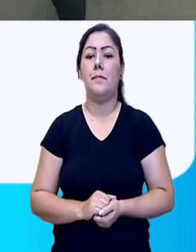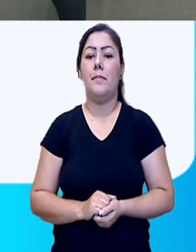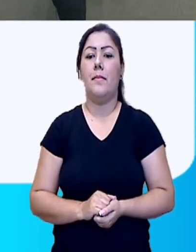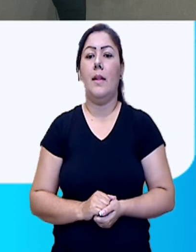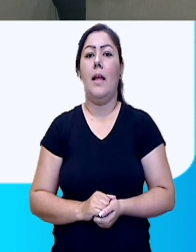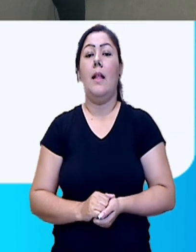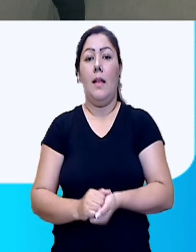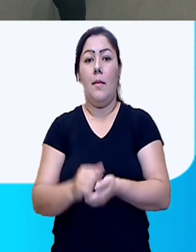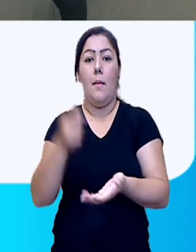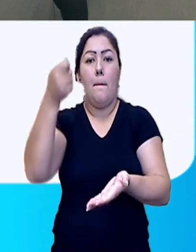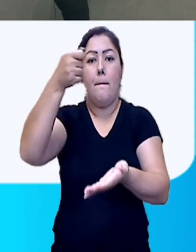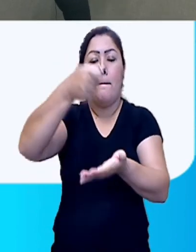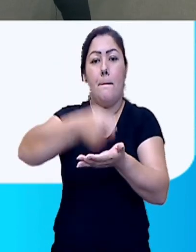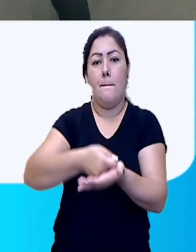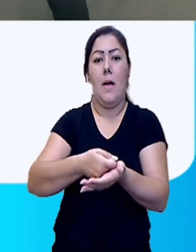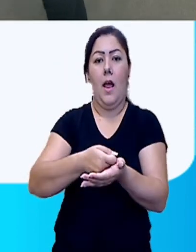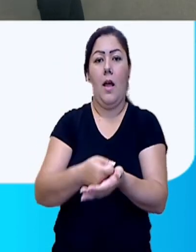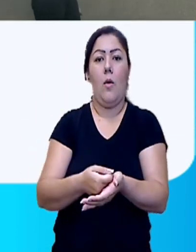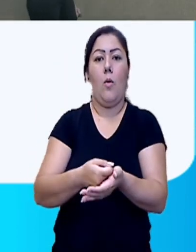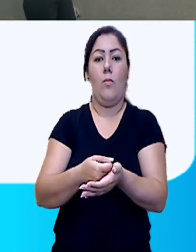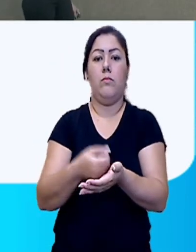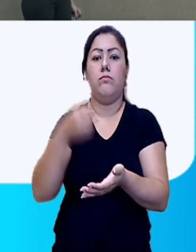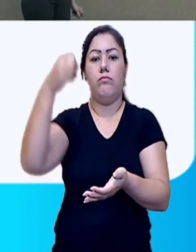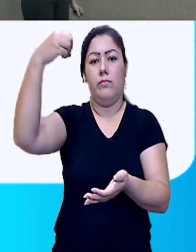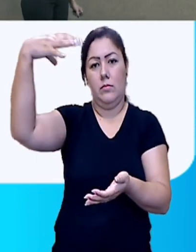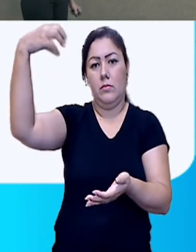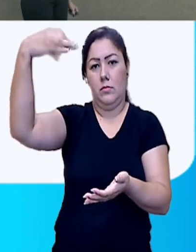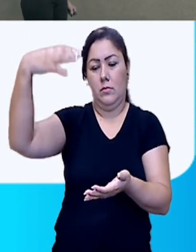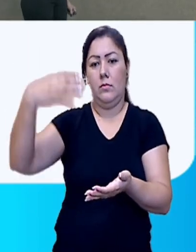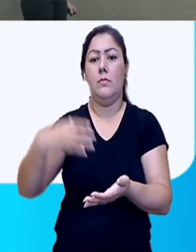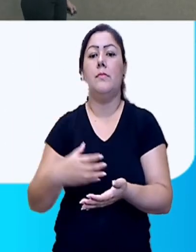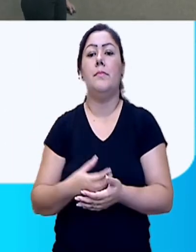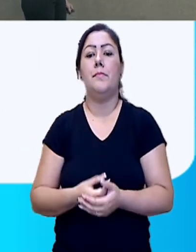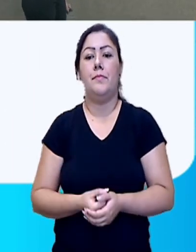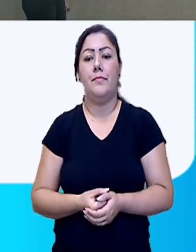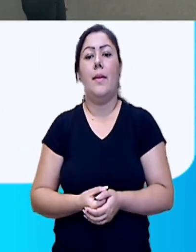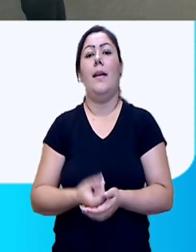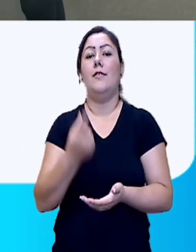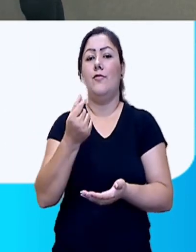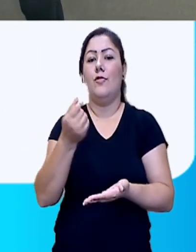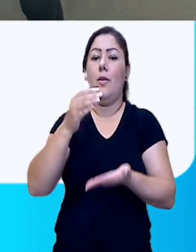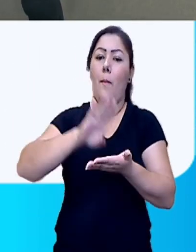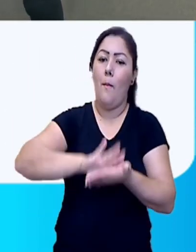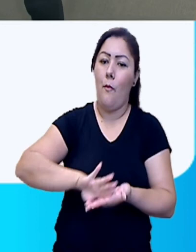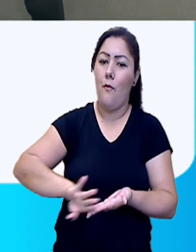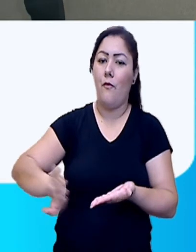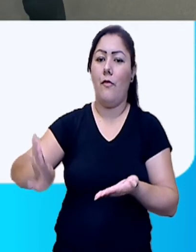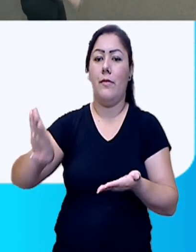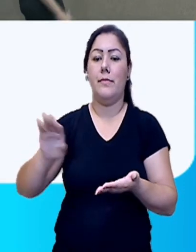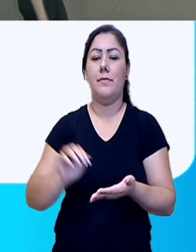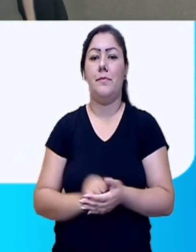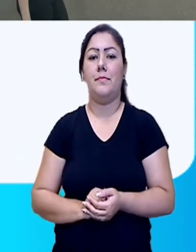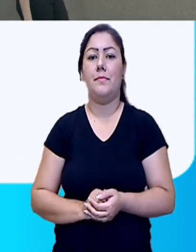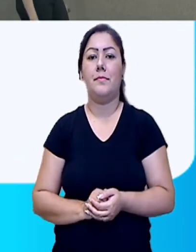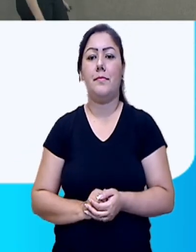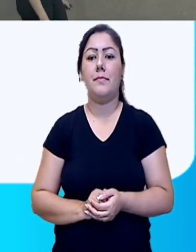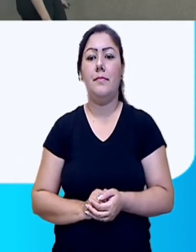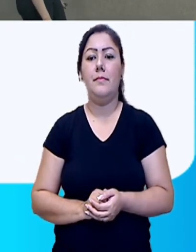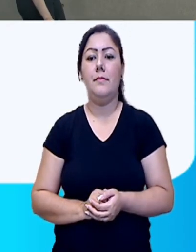uma conta de luz. Então, novamente, saiu também o dinheiro da conta dele, né?